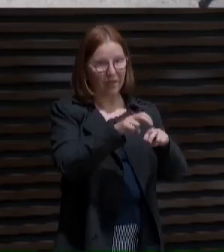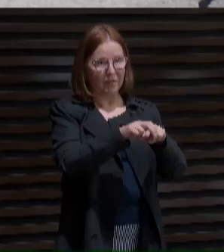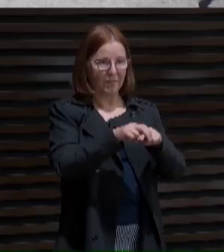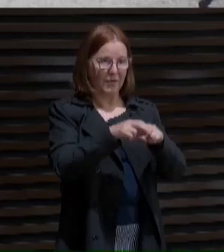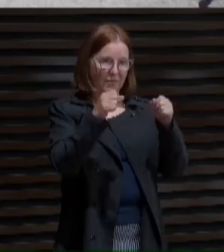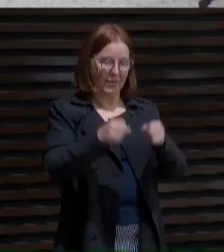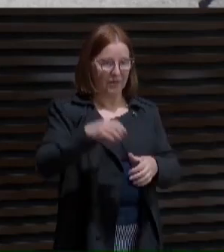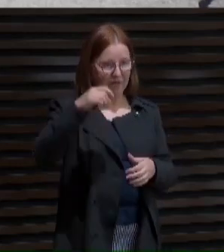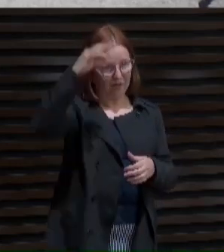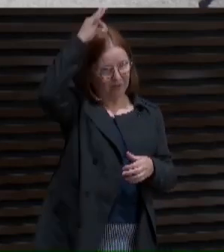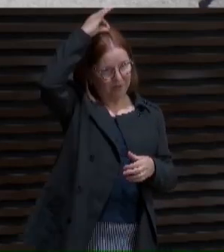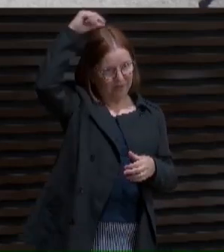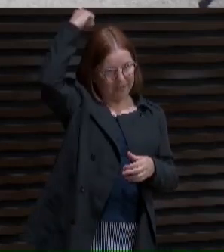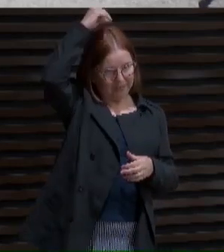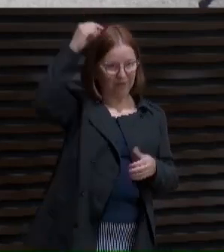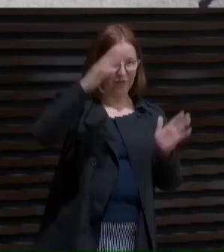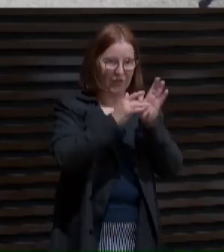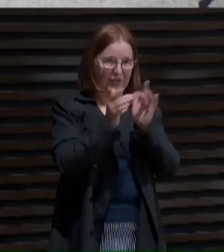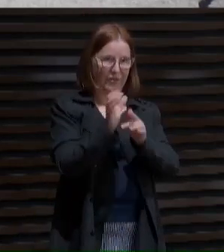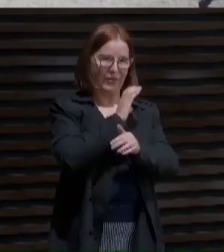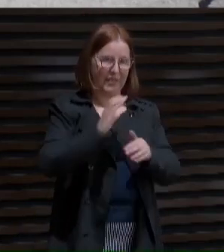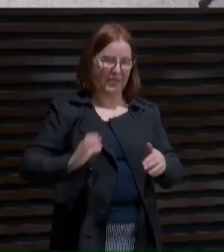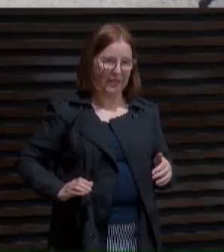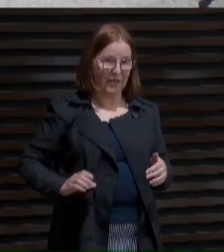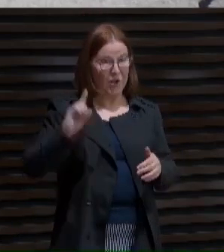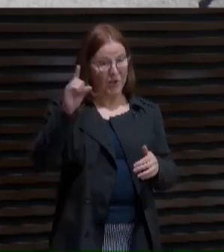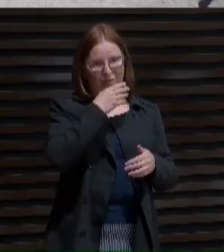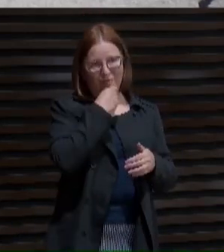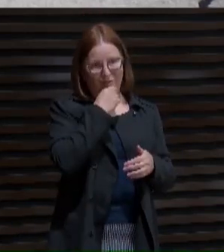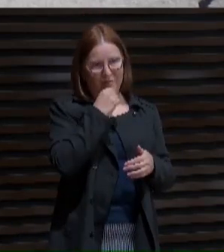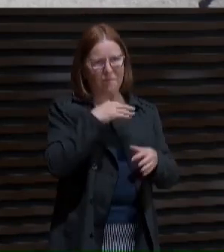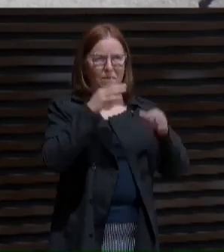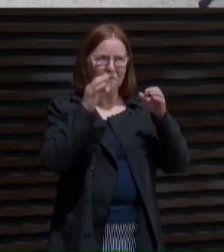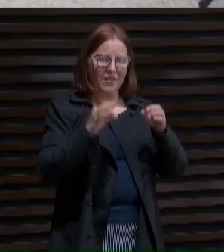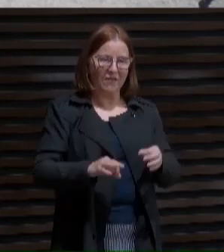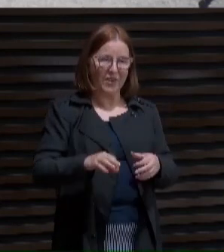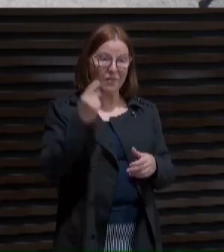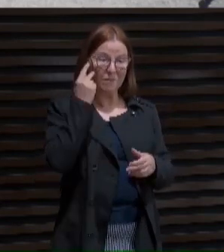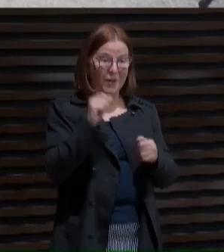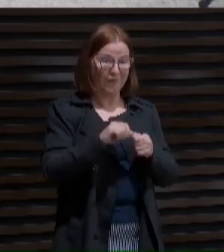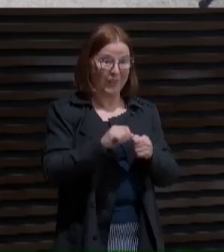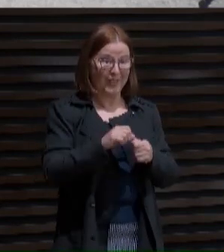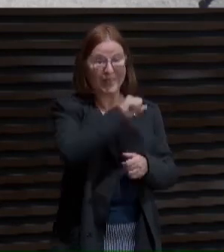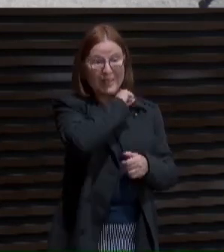Cristo é o Deus homem, perfeito para ser o sacrifício pelo pecado. E cumpriu aquilo